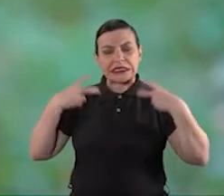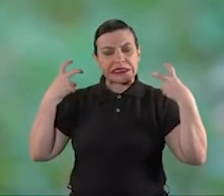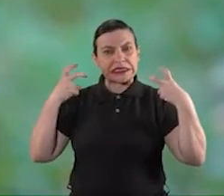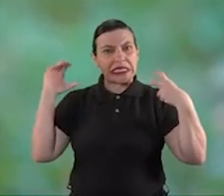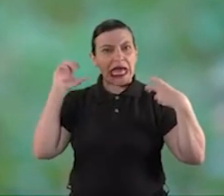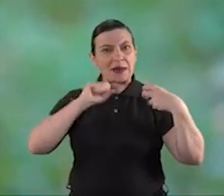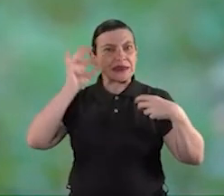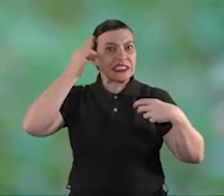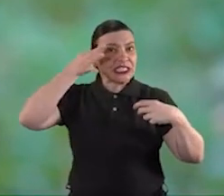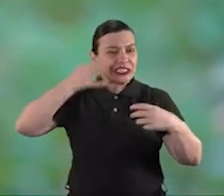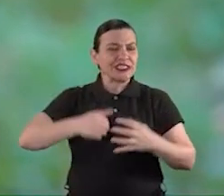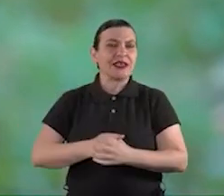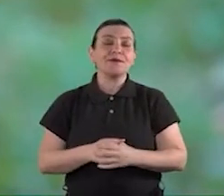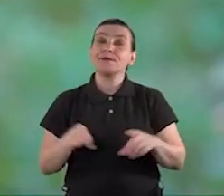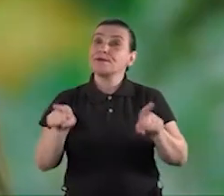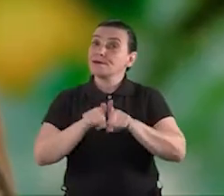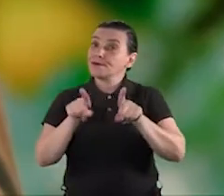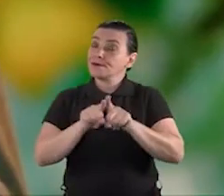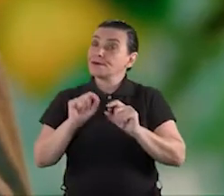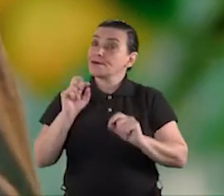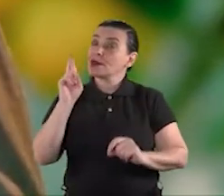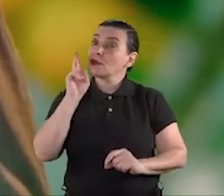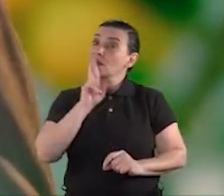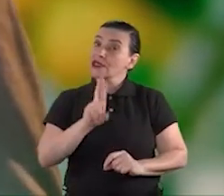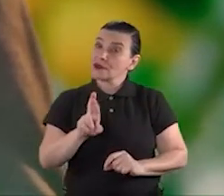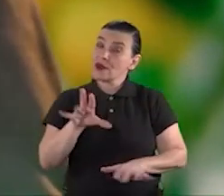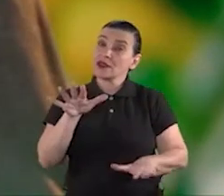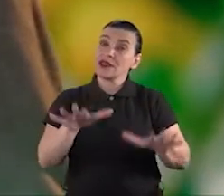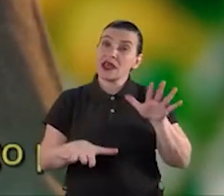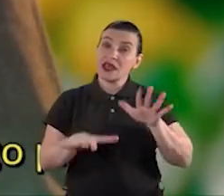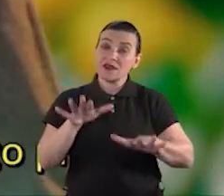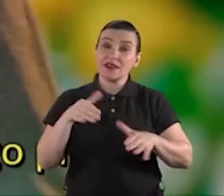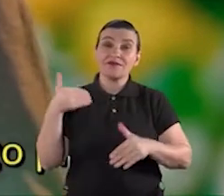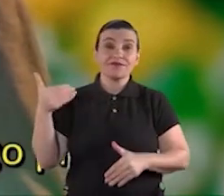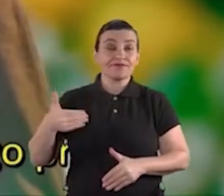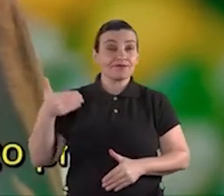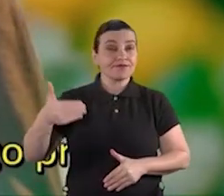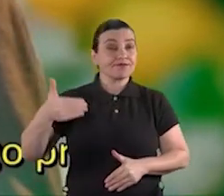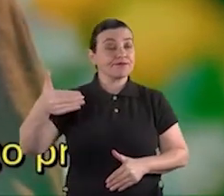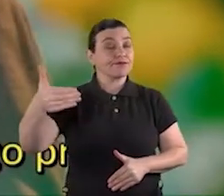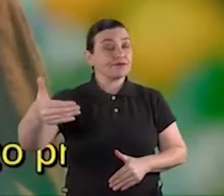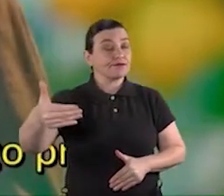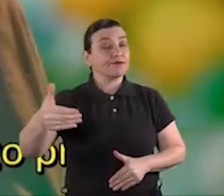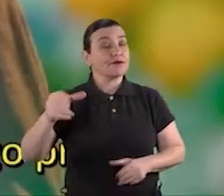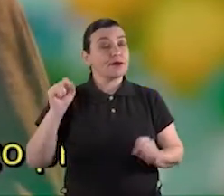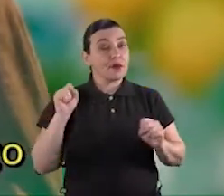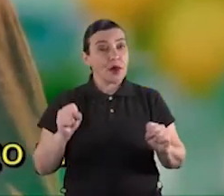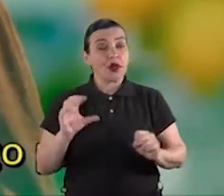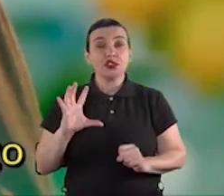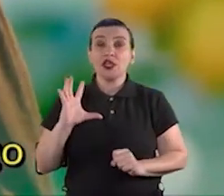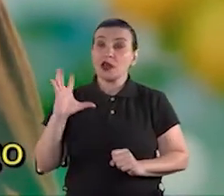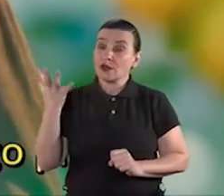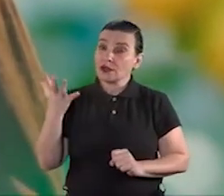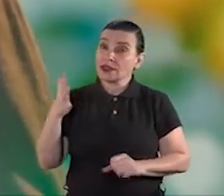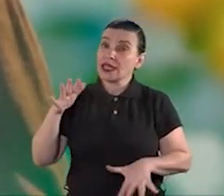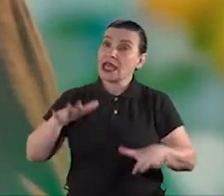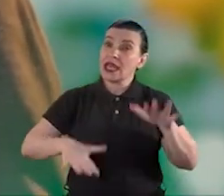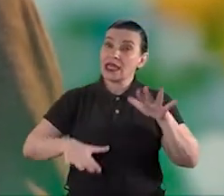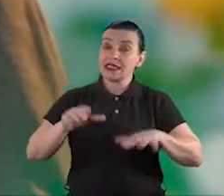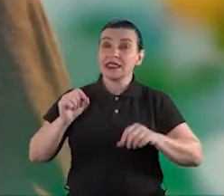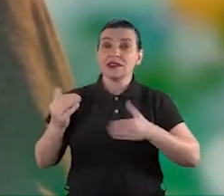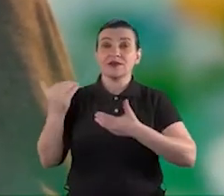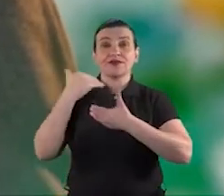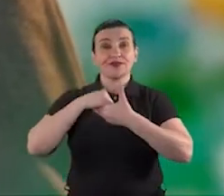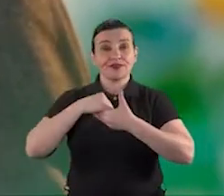da necessária e há também uma resposta a crônica e isso é visto como uma condição que pode exigir atividades